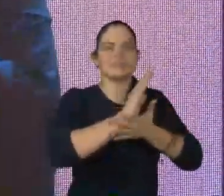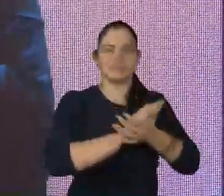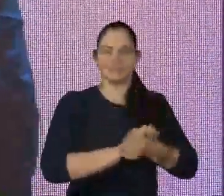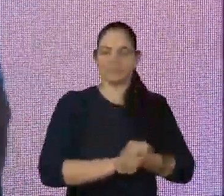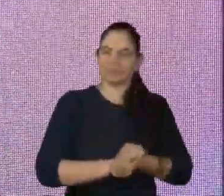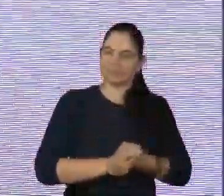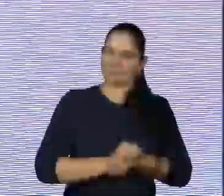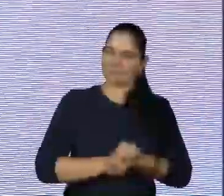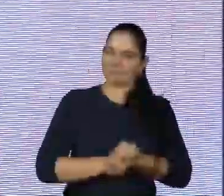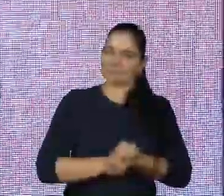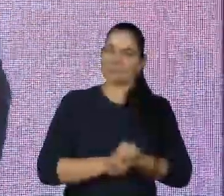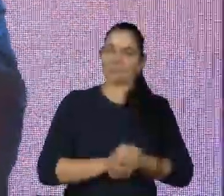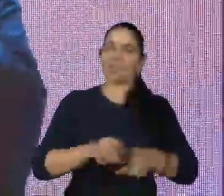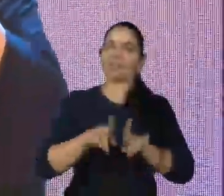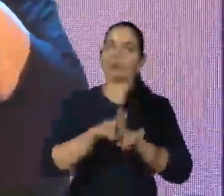E